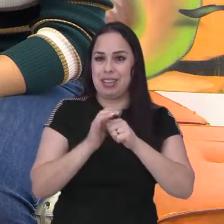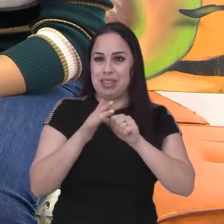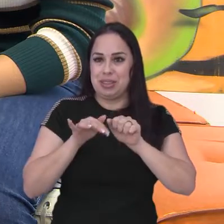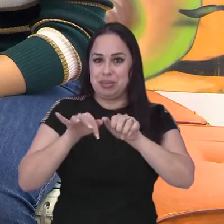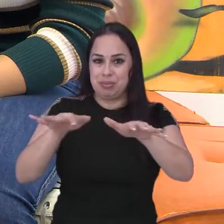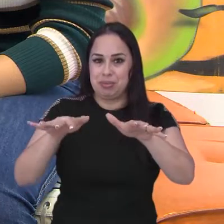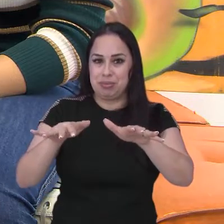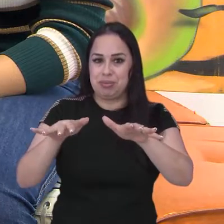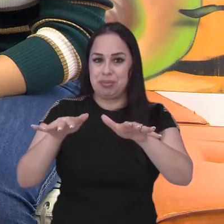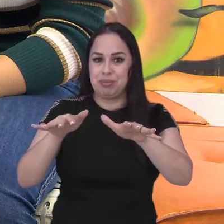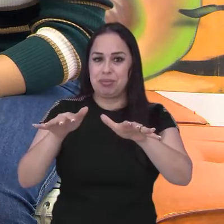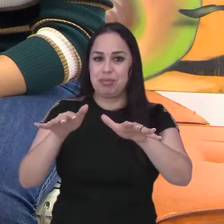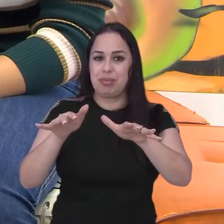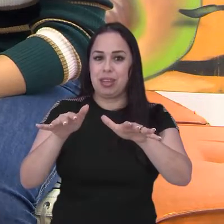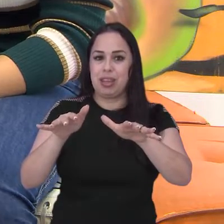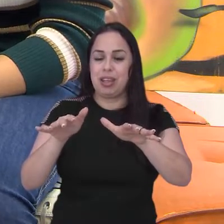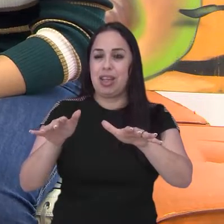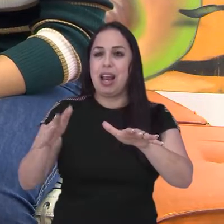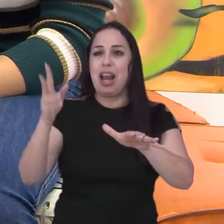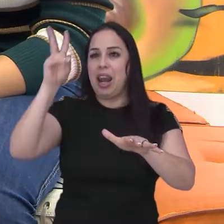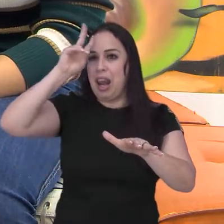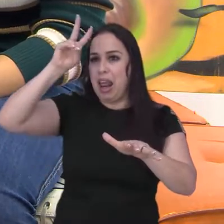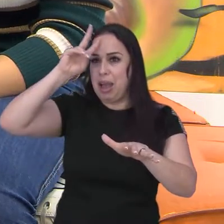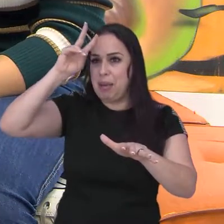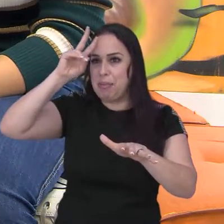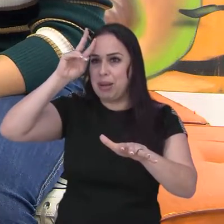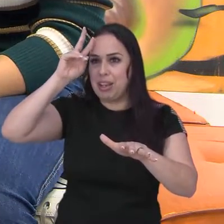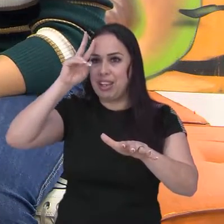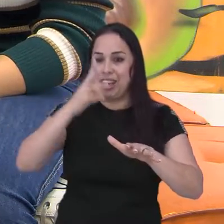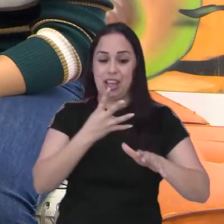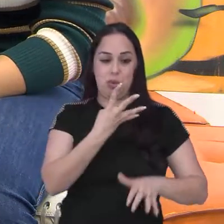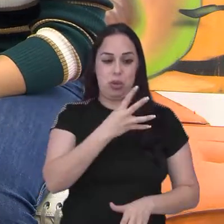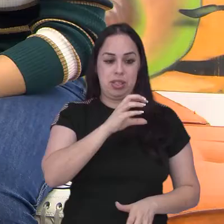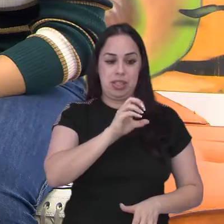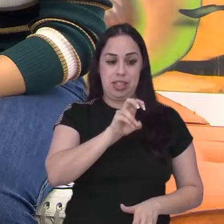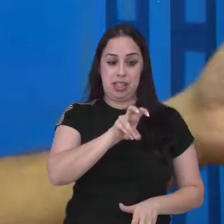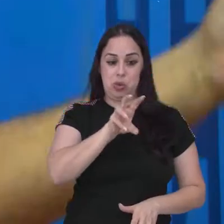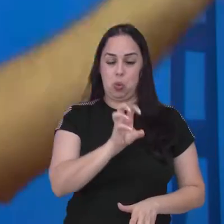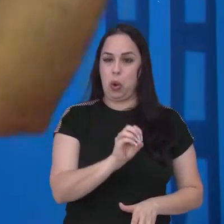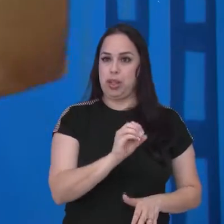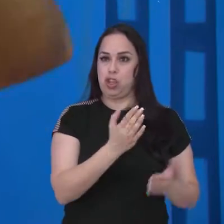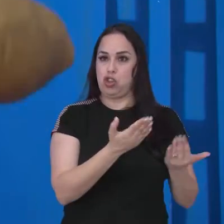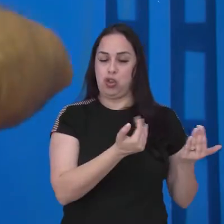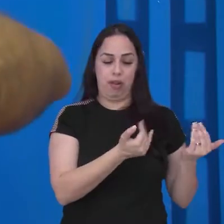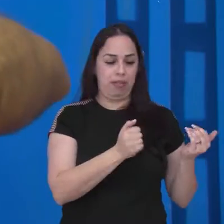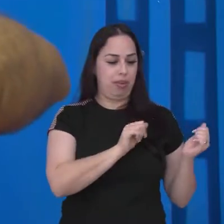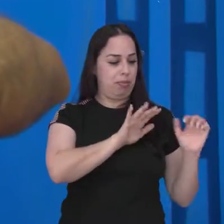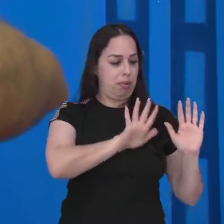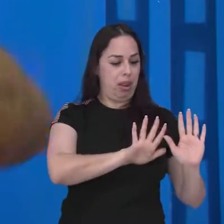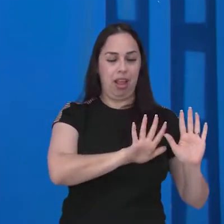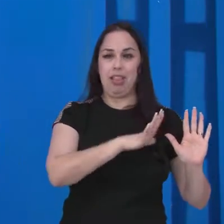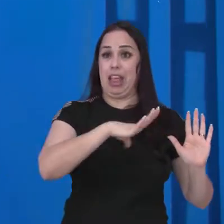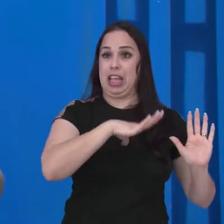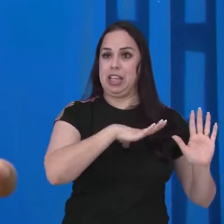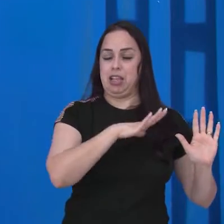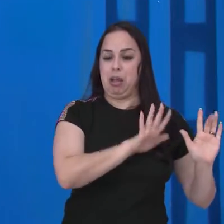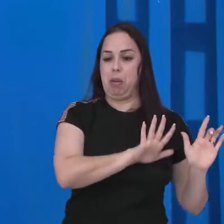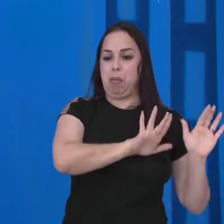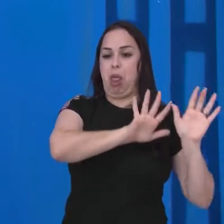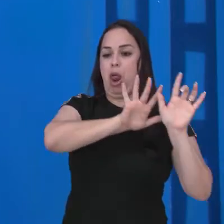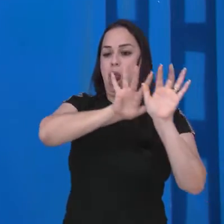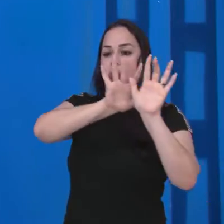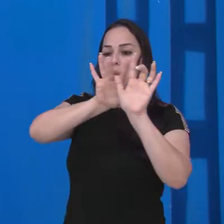começaram a criar as adegas nas garagens, pra você ter uma ideia. E aí, aquela juventude que eu falava pra você que era status de ir pro centro da cidade, em vez de pagar